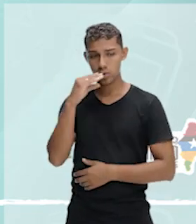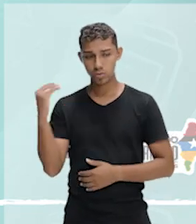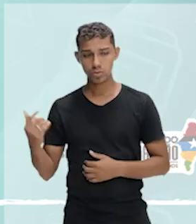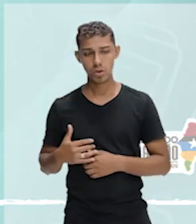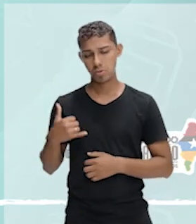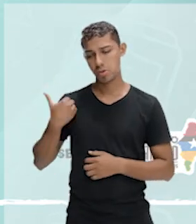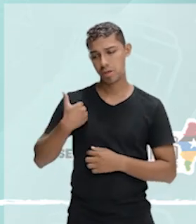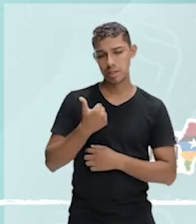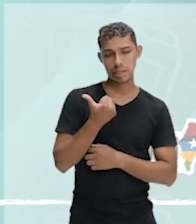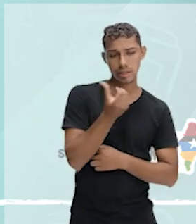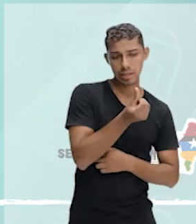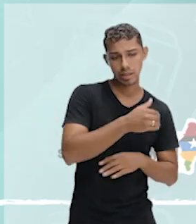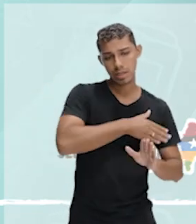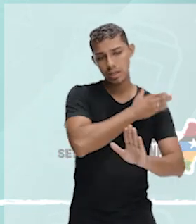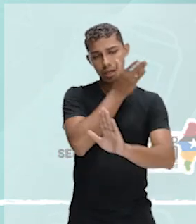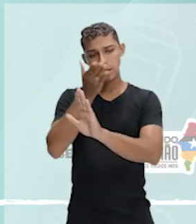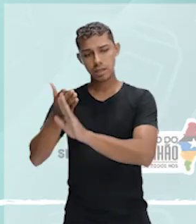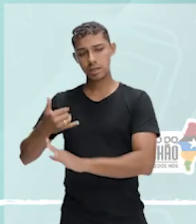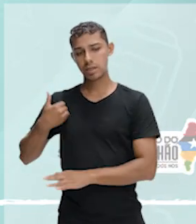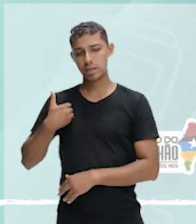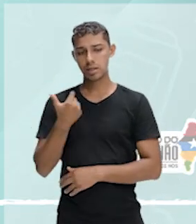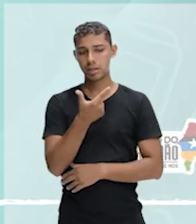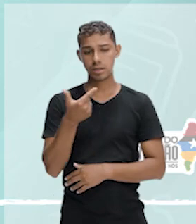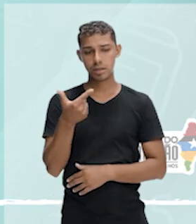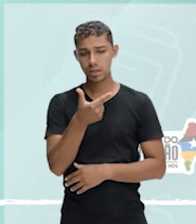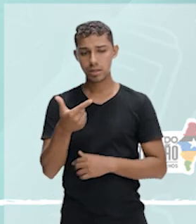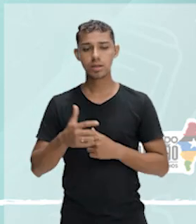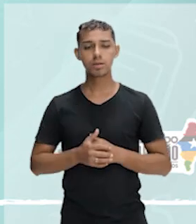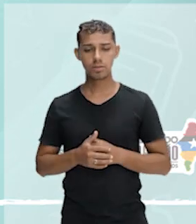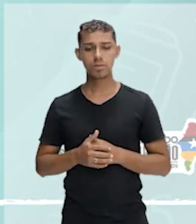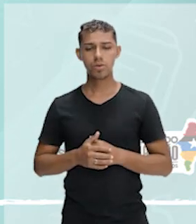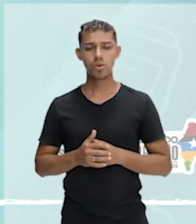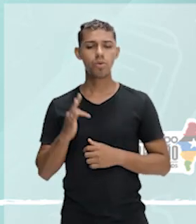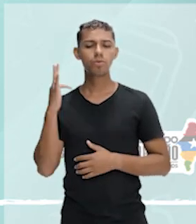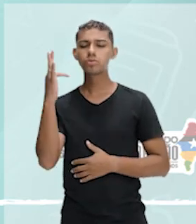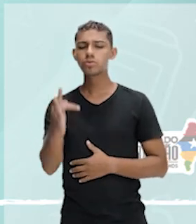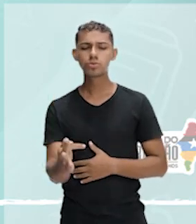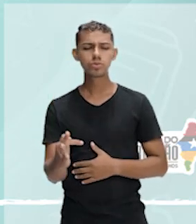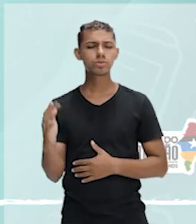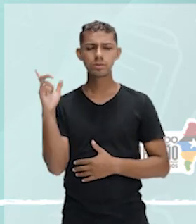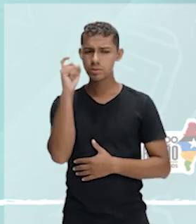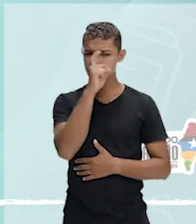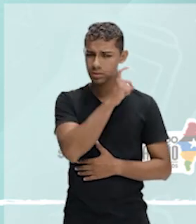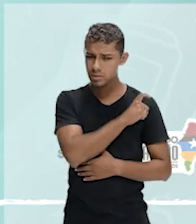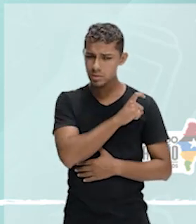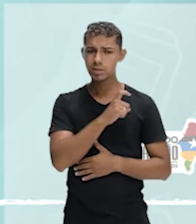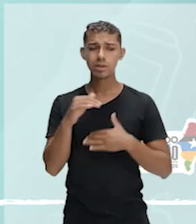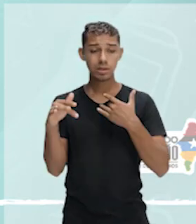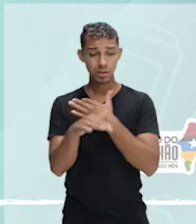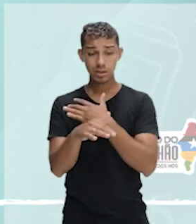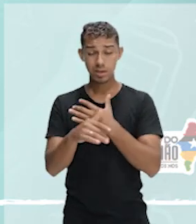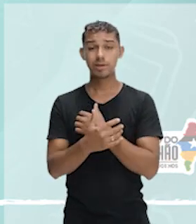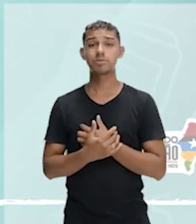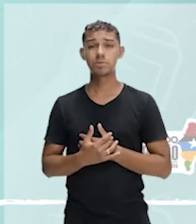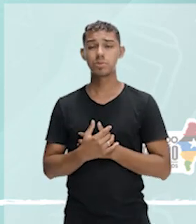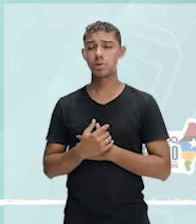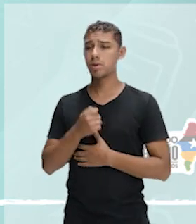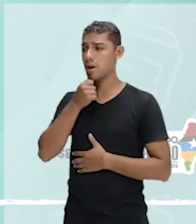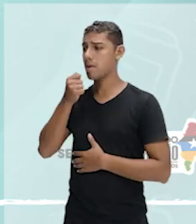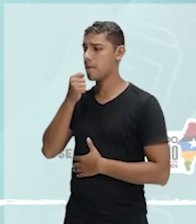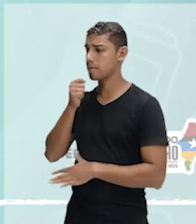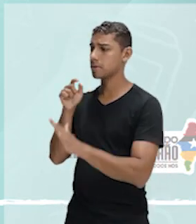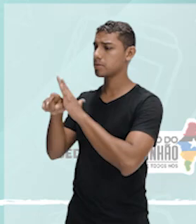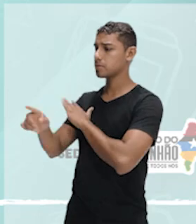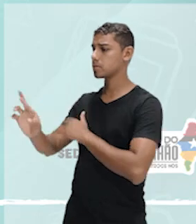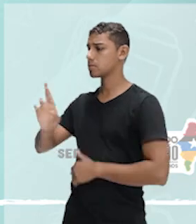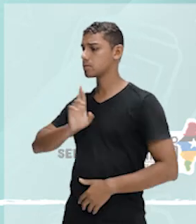da população sobre o futuro da mobilidade nas cidades. Tá? Com base em entrevistas, o estudo levantou dados sobre